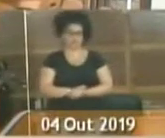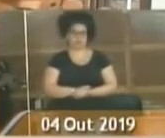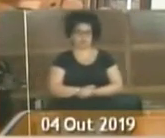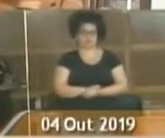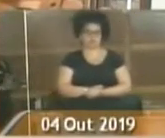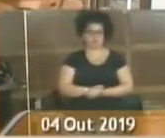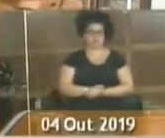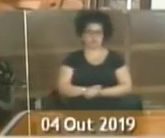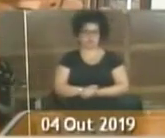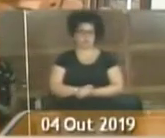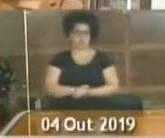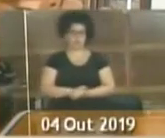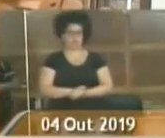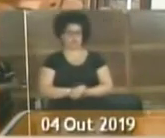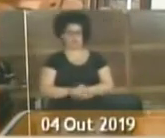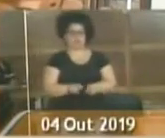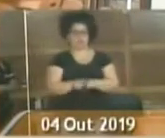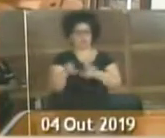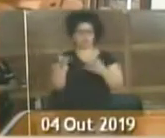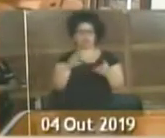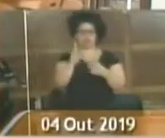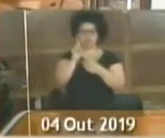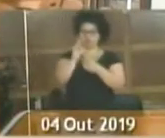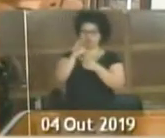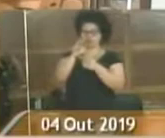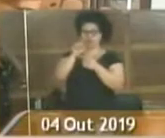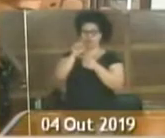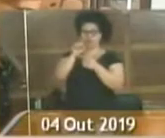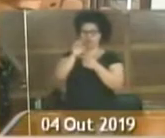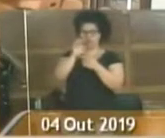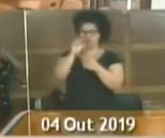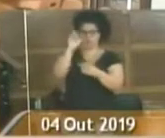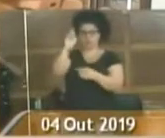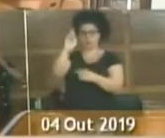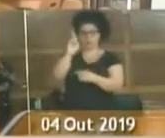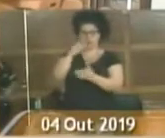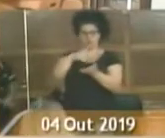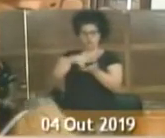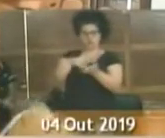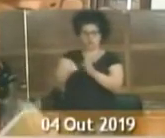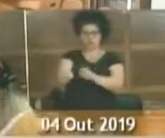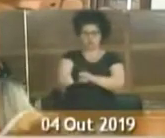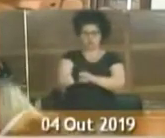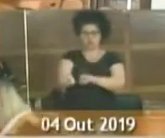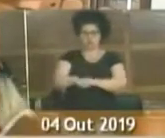Convido também a senhora Denise Jordão, representando a Secretaria de Educação.